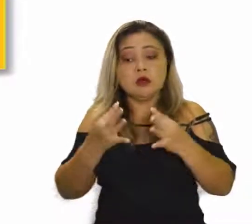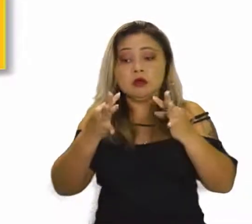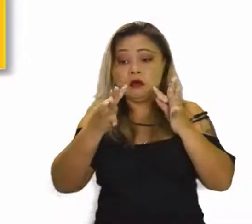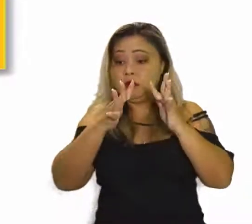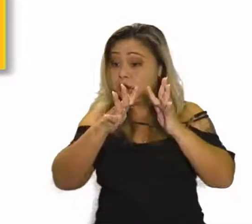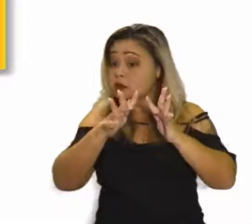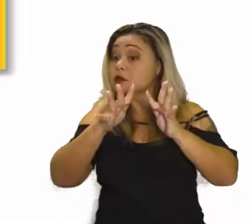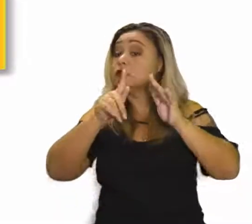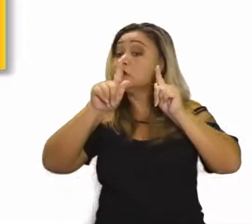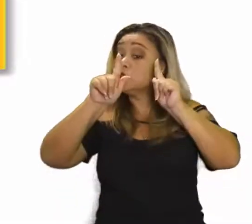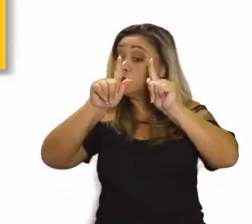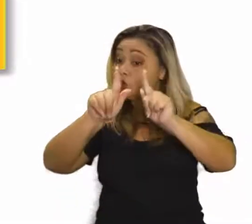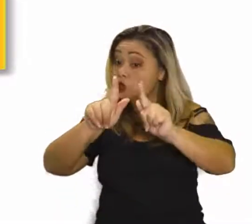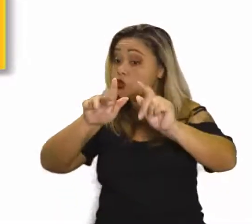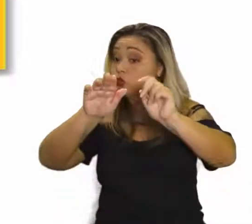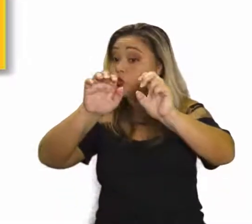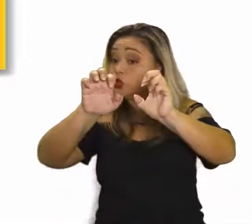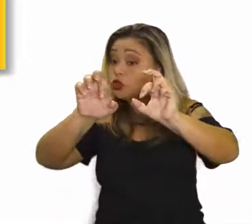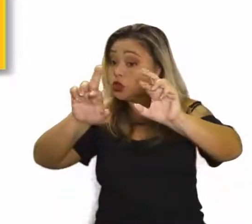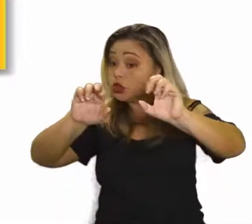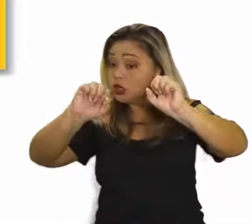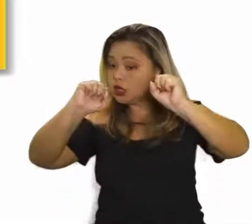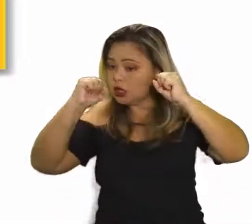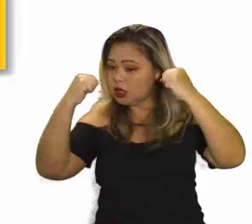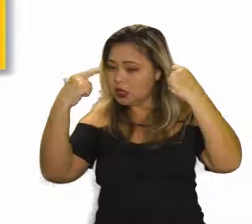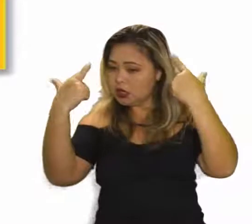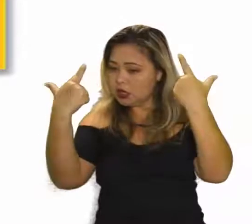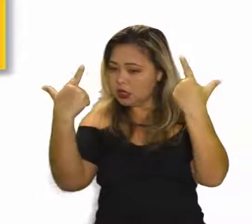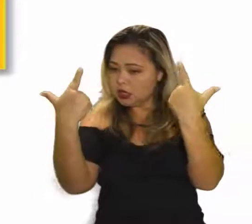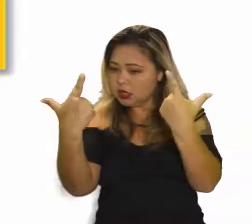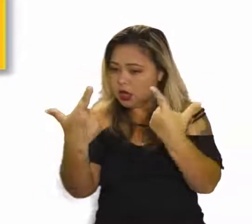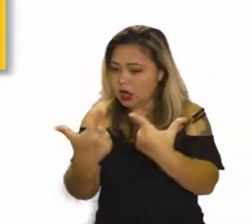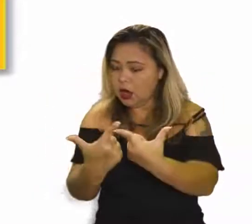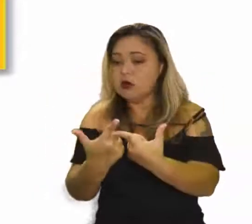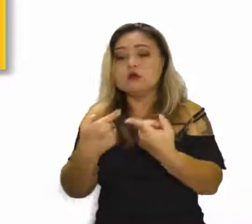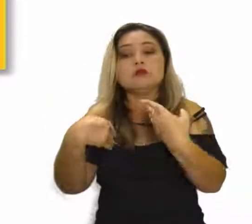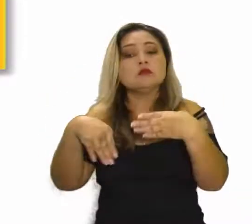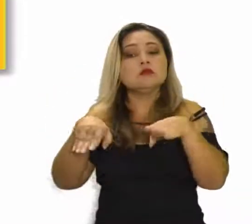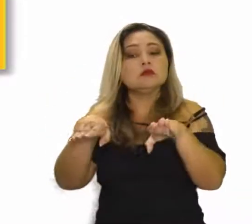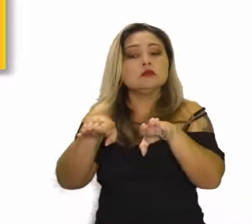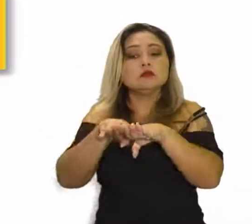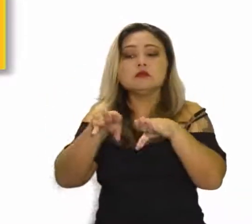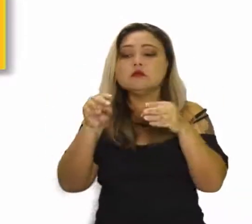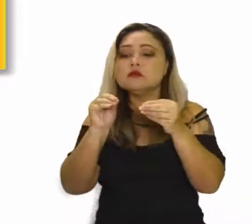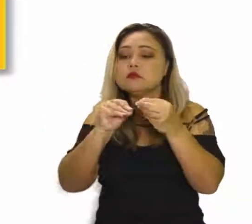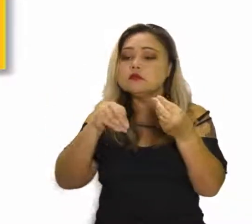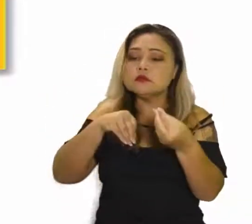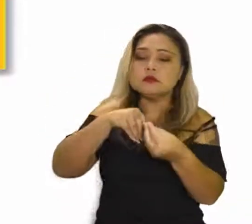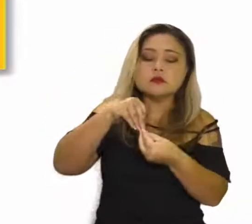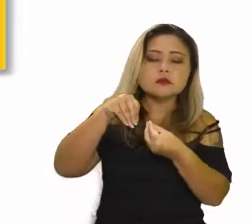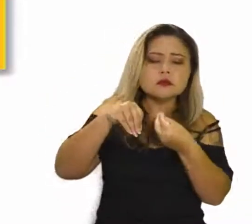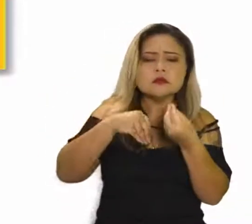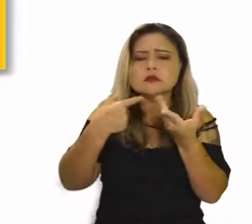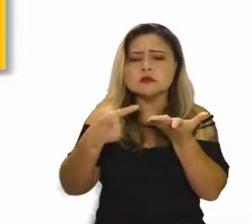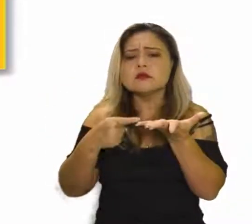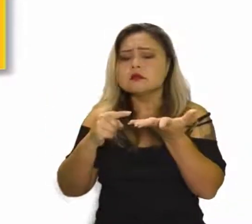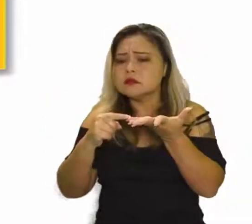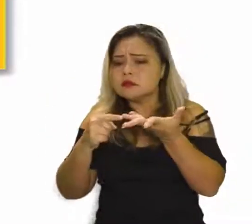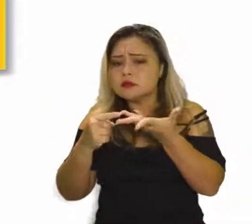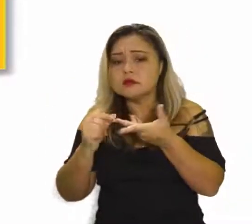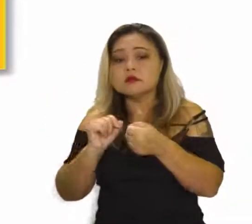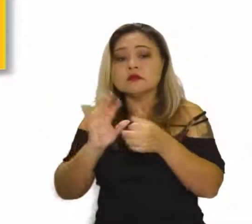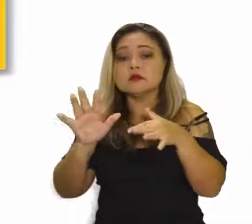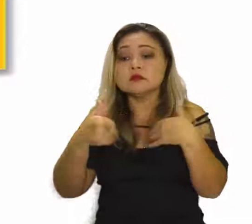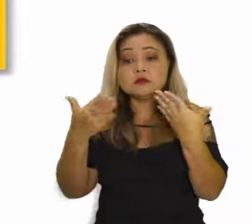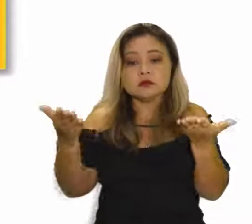geral também. Nós vamos ver a genética, como ocorre o cruzamento da codorna, nós vamos ver tudinho.